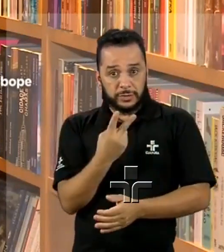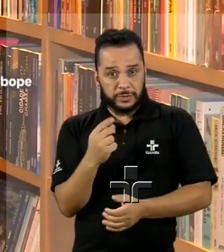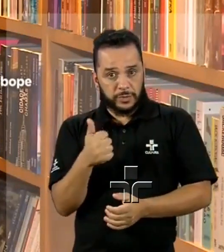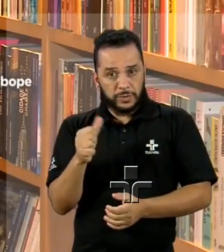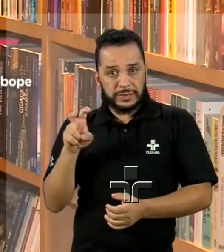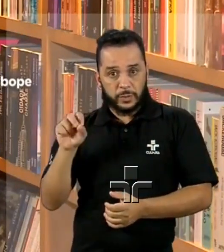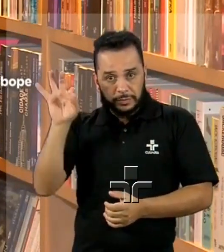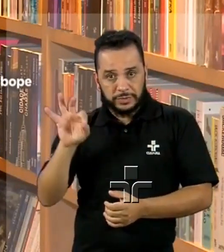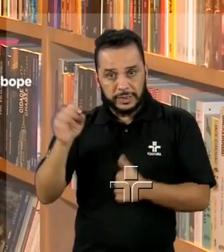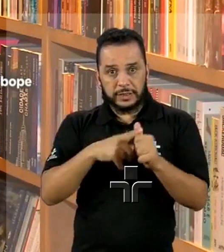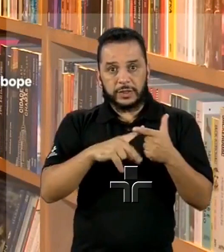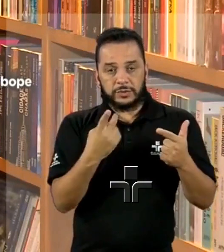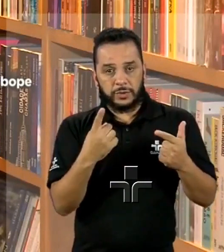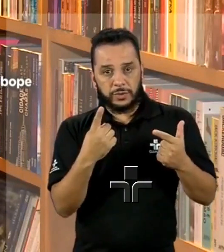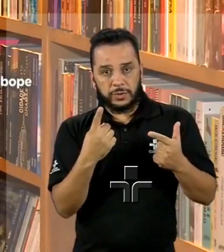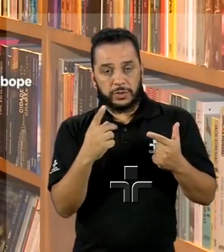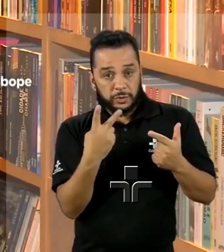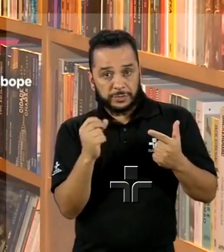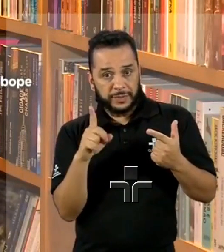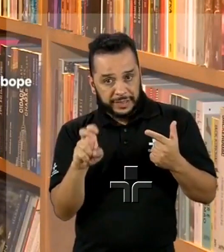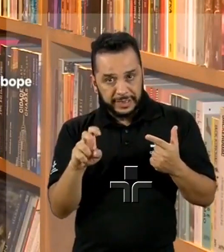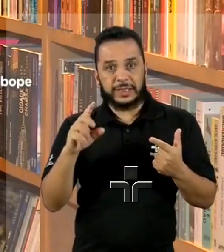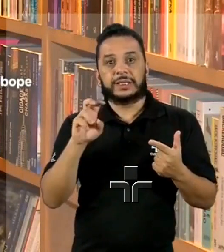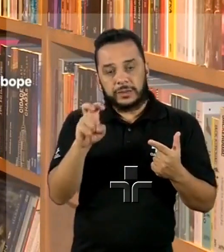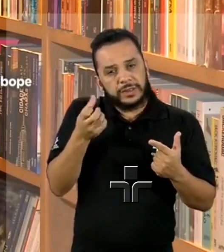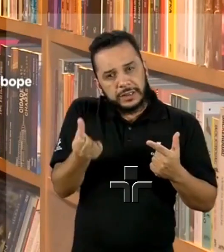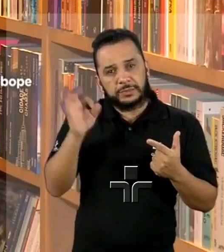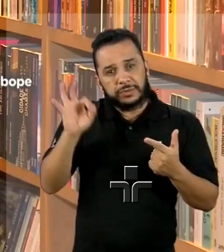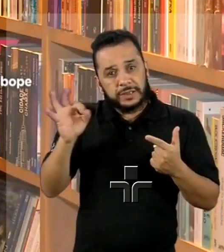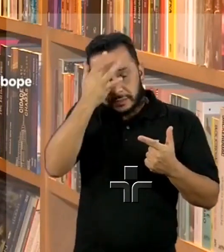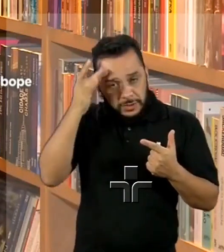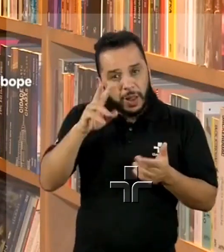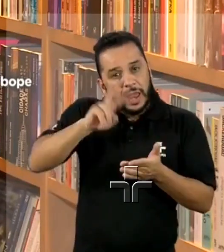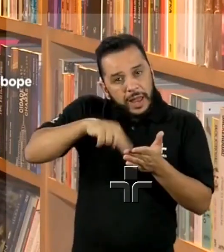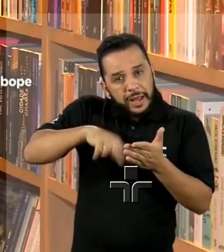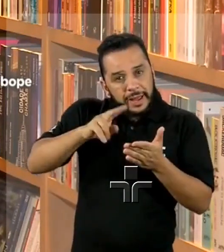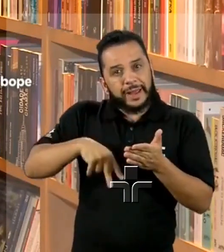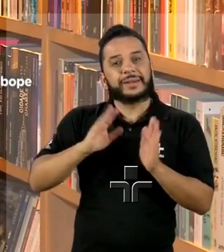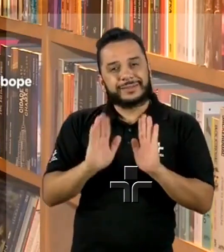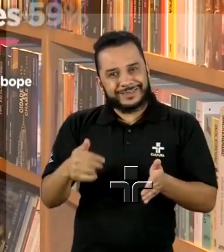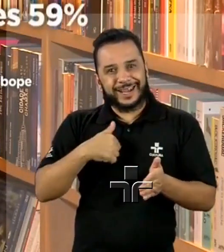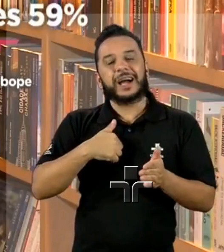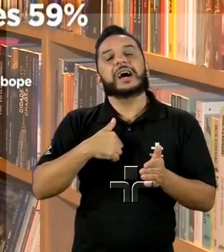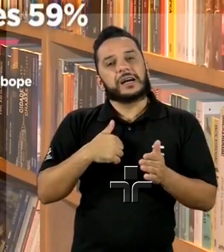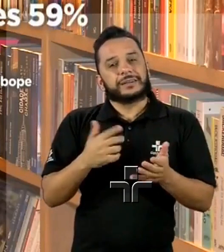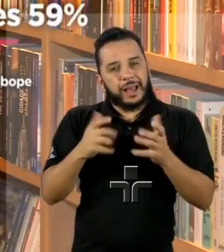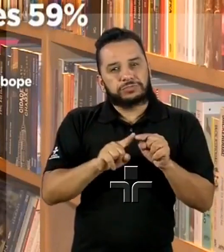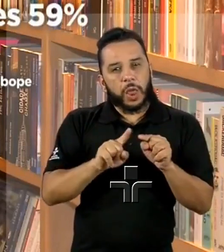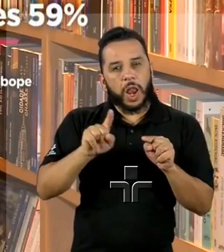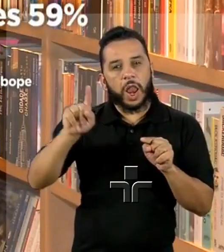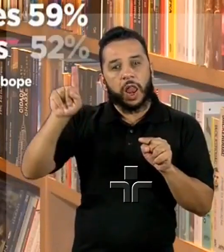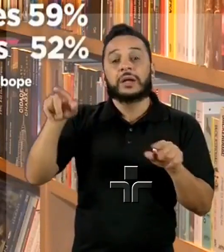população. Em 2015, subiram para 56% dos brasileiros. E a tendência é de alta. Já as